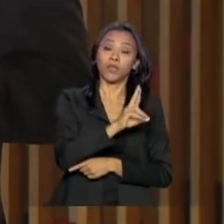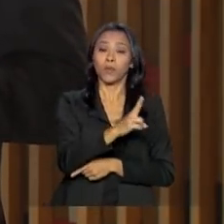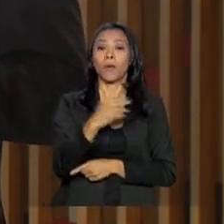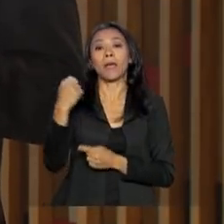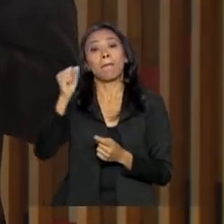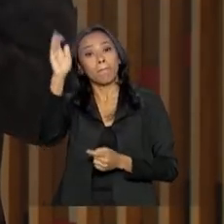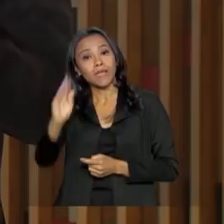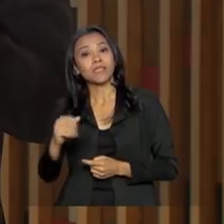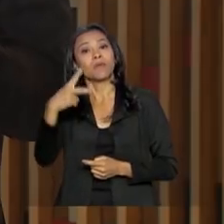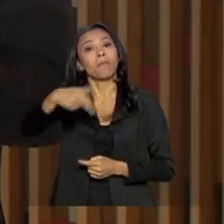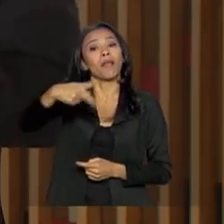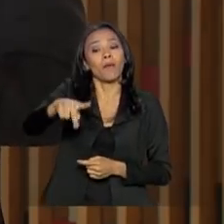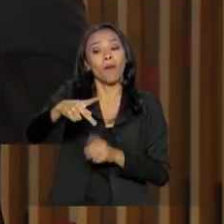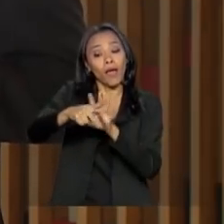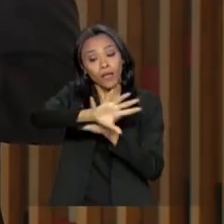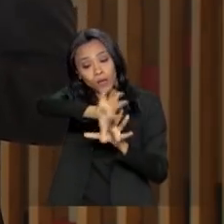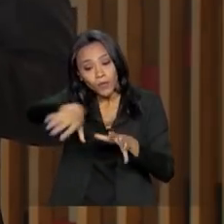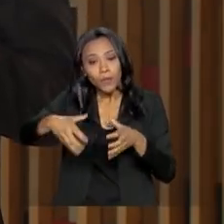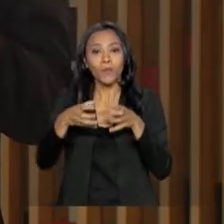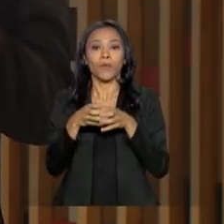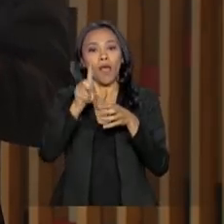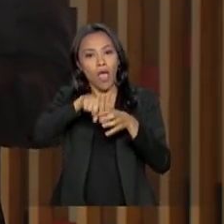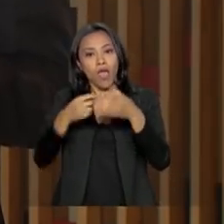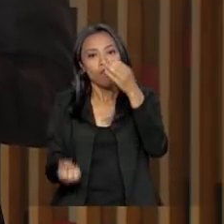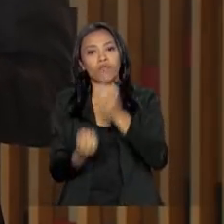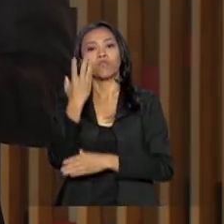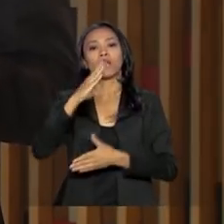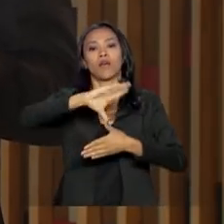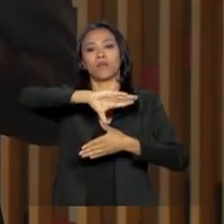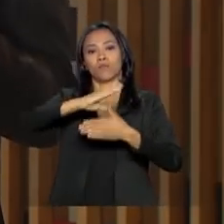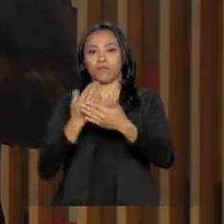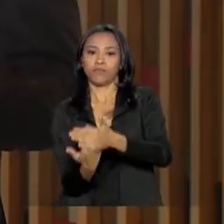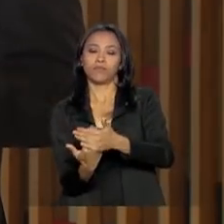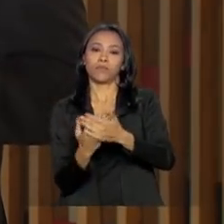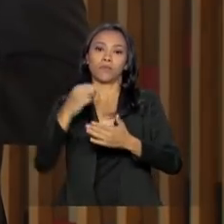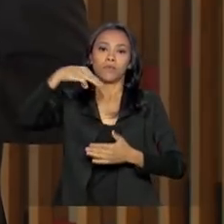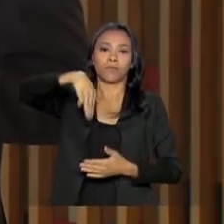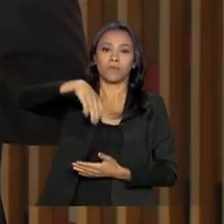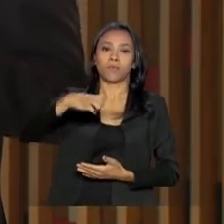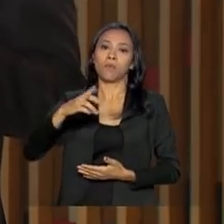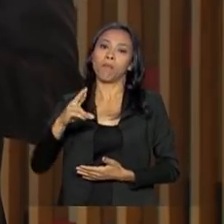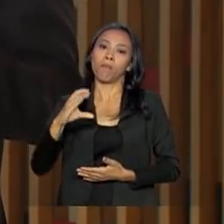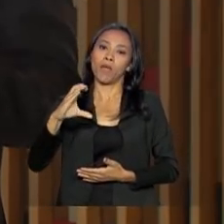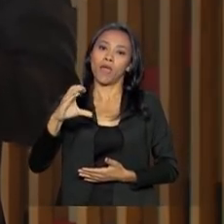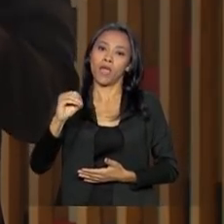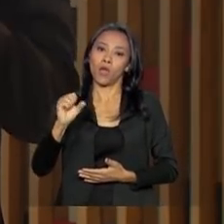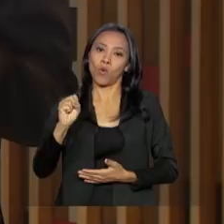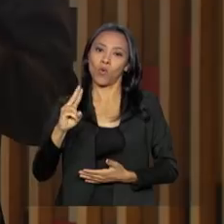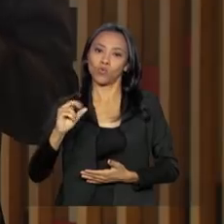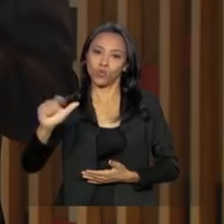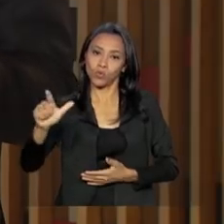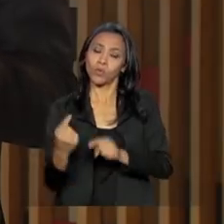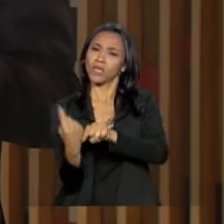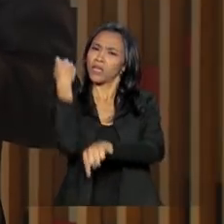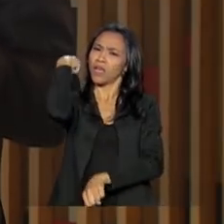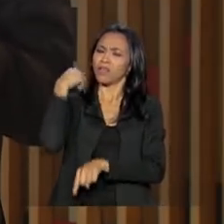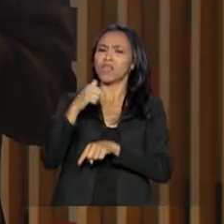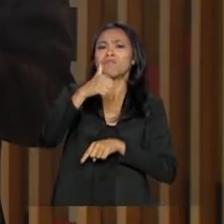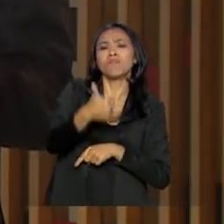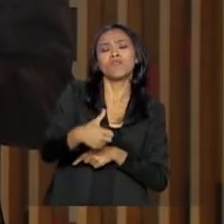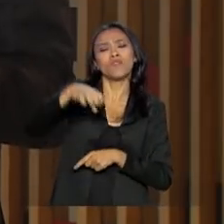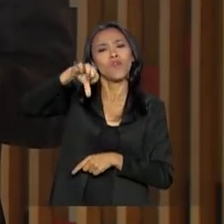Paraguai também são membros fundadores do Mercosul o bloco econômico foi criado em